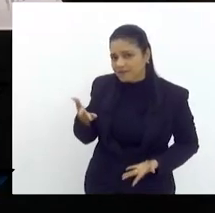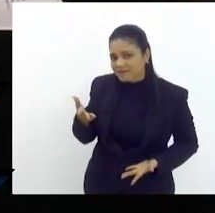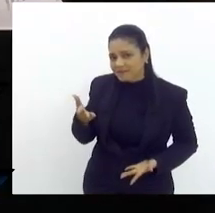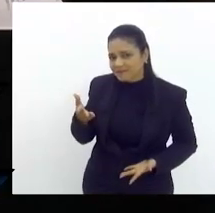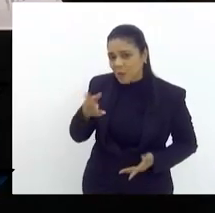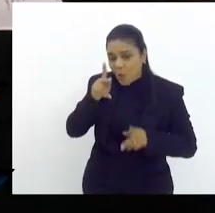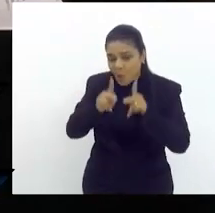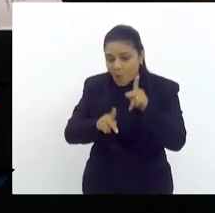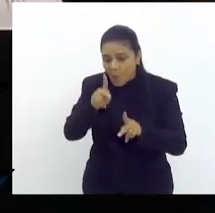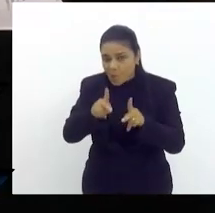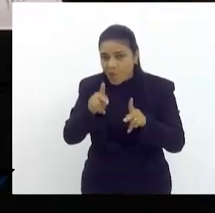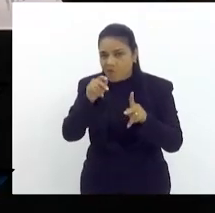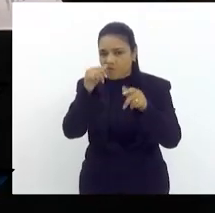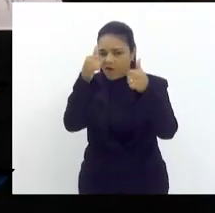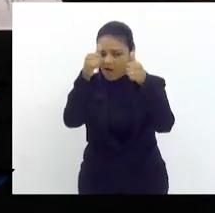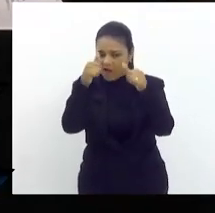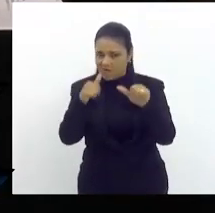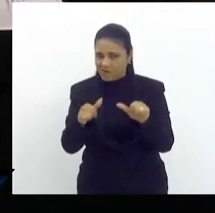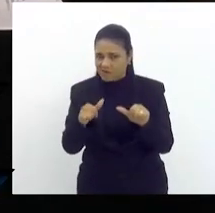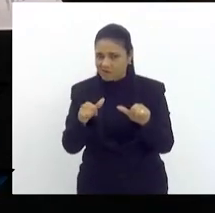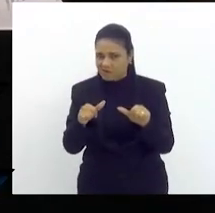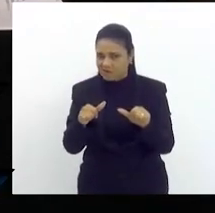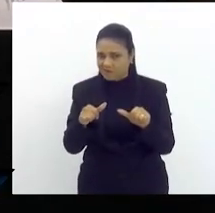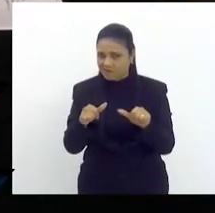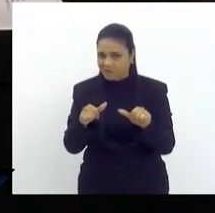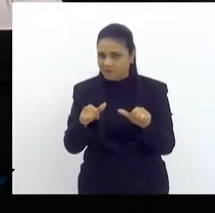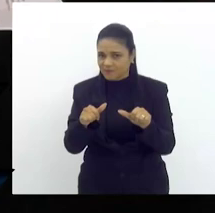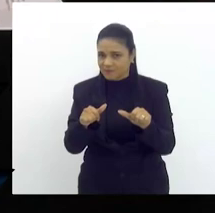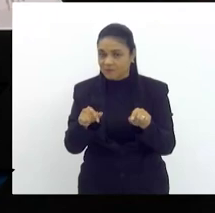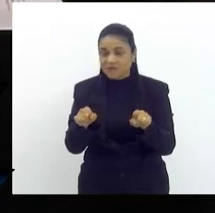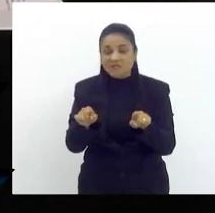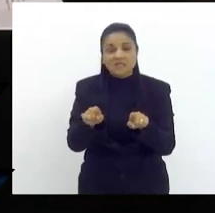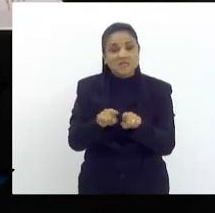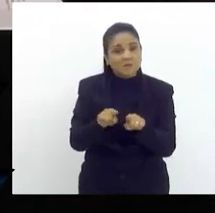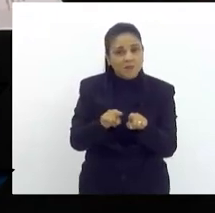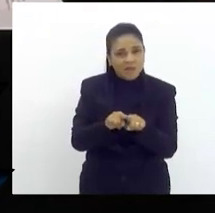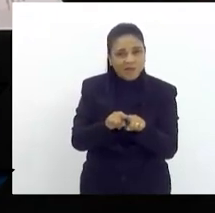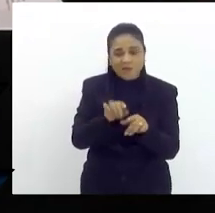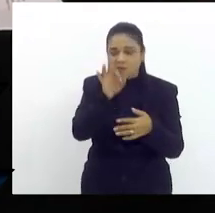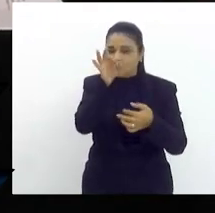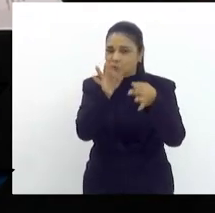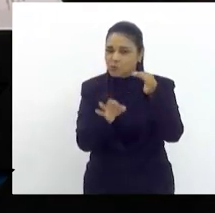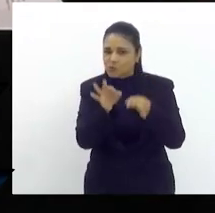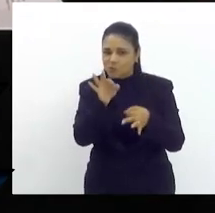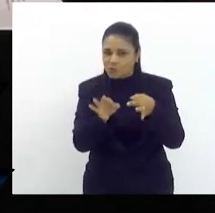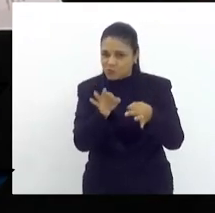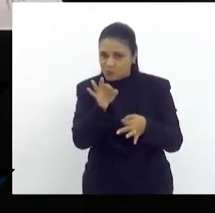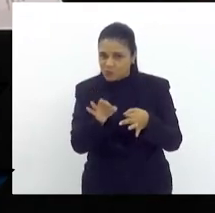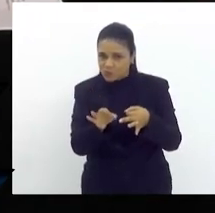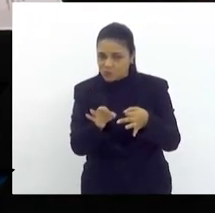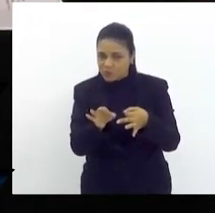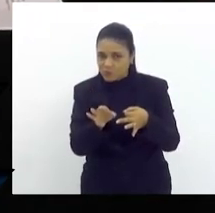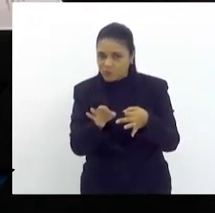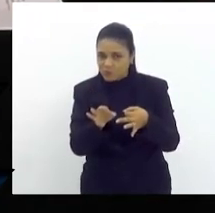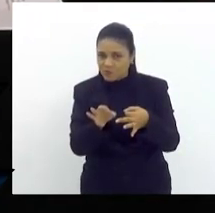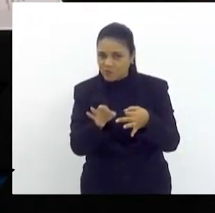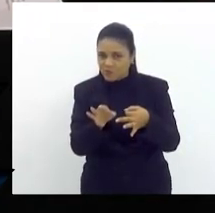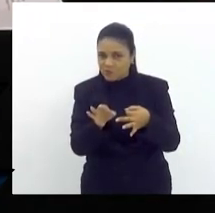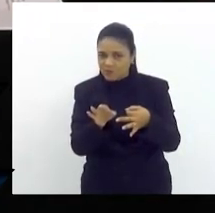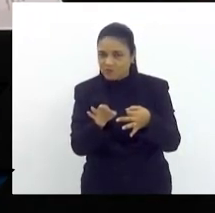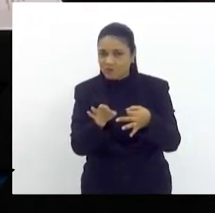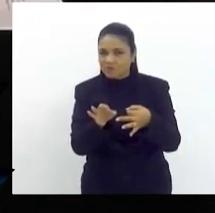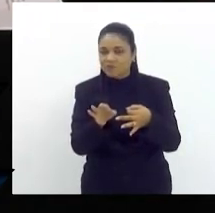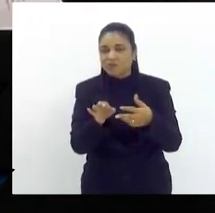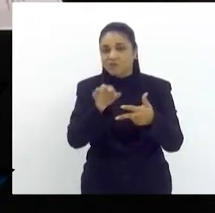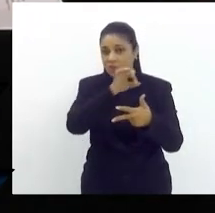da mesma forma que não compete ao judiciário Este controle político